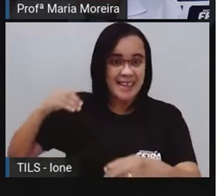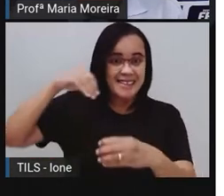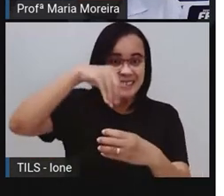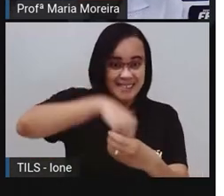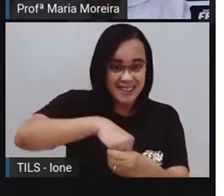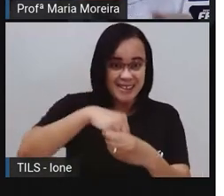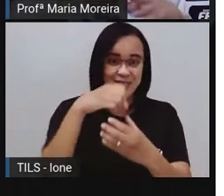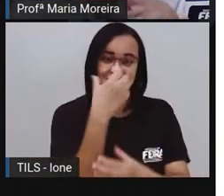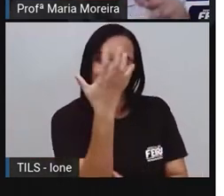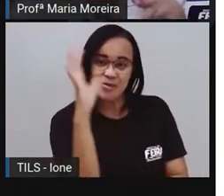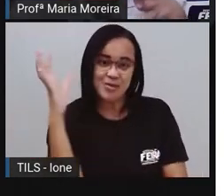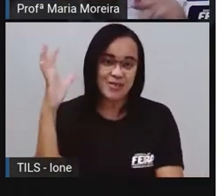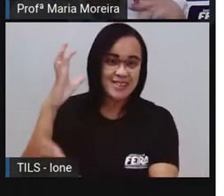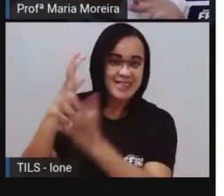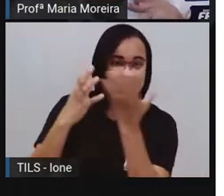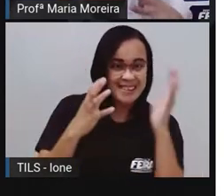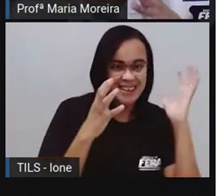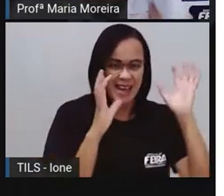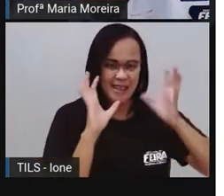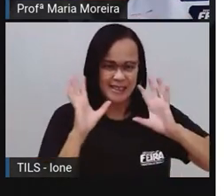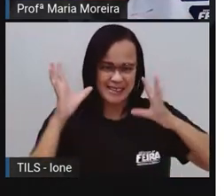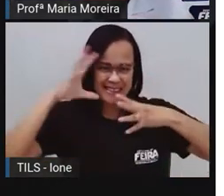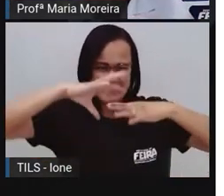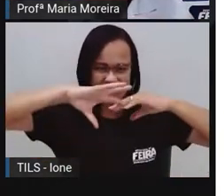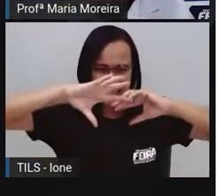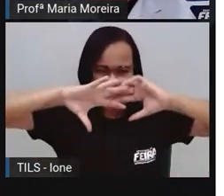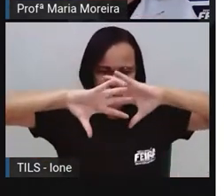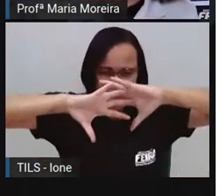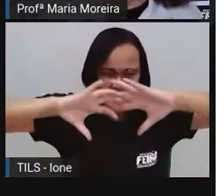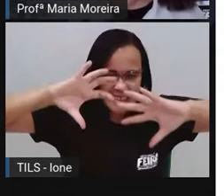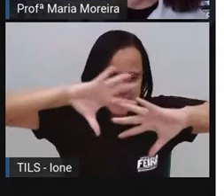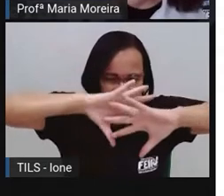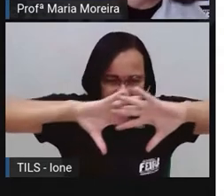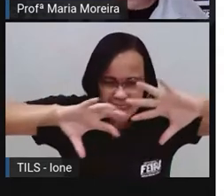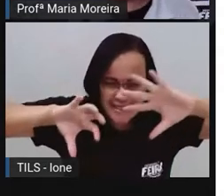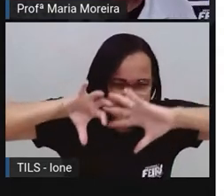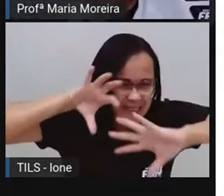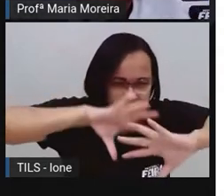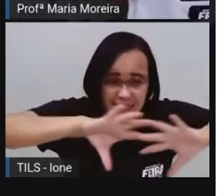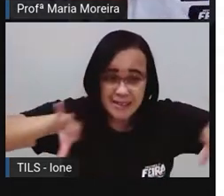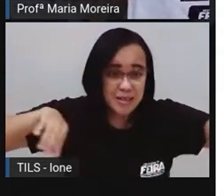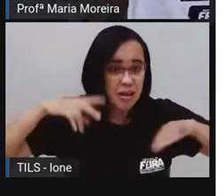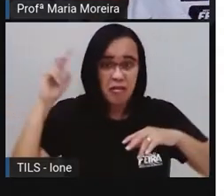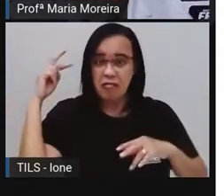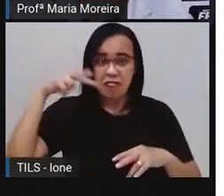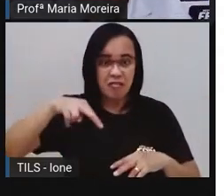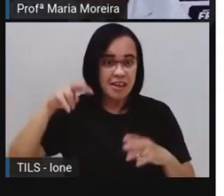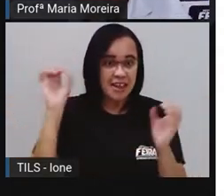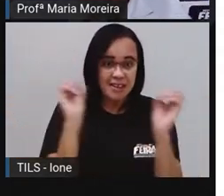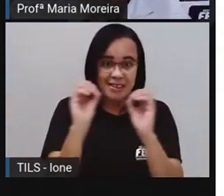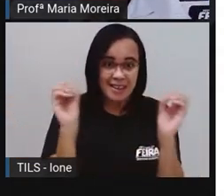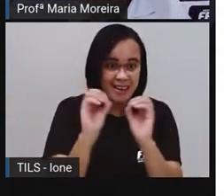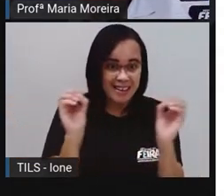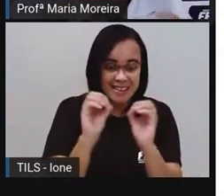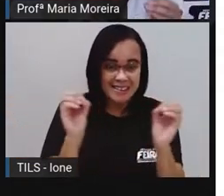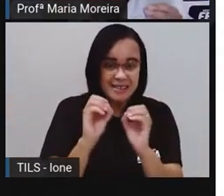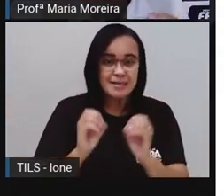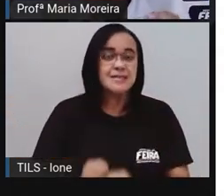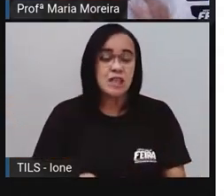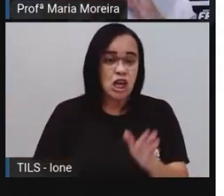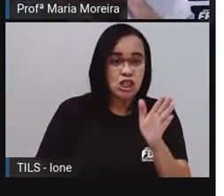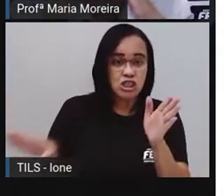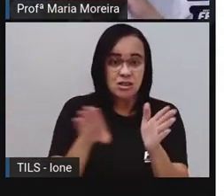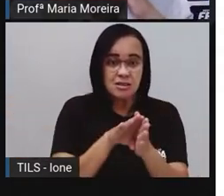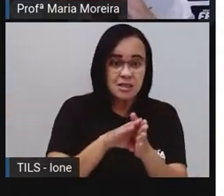floresta. De tão fechada que era, nem dava pra ver o céu. E, finalmente, ele